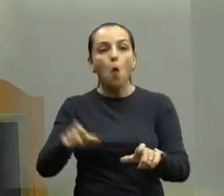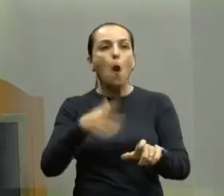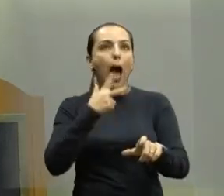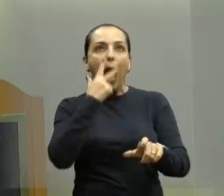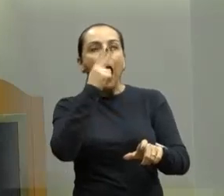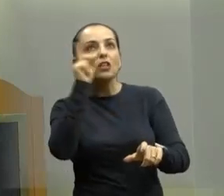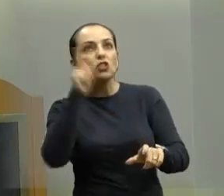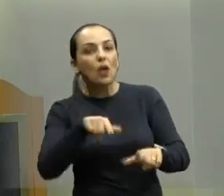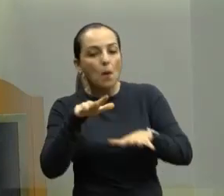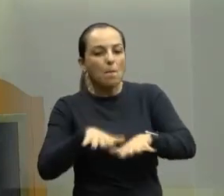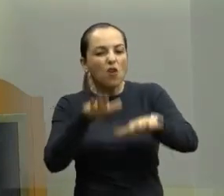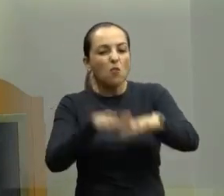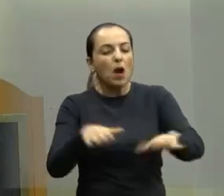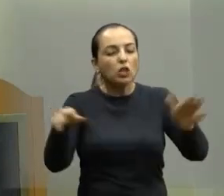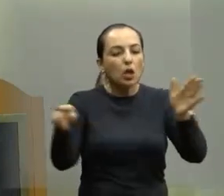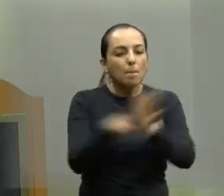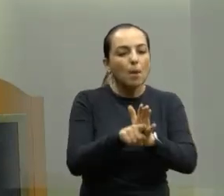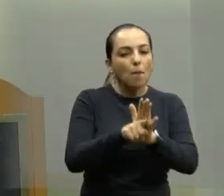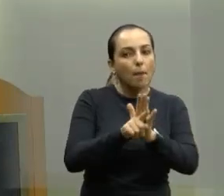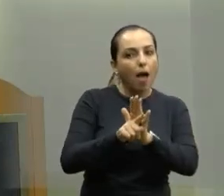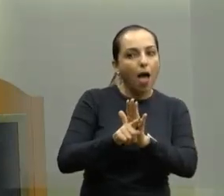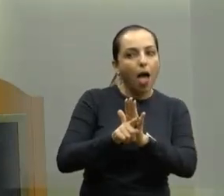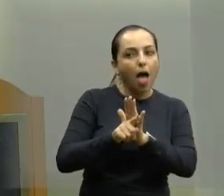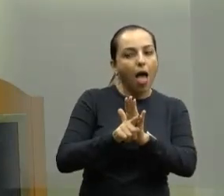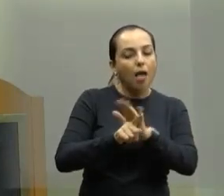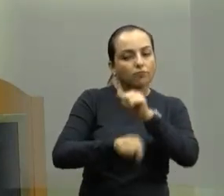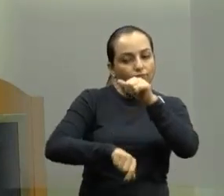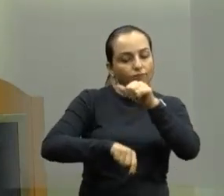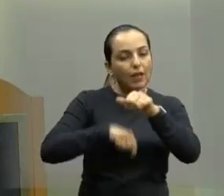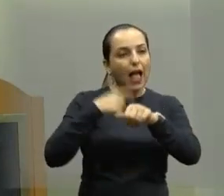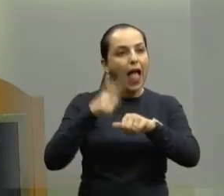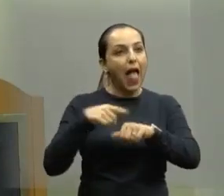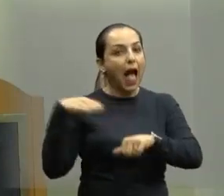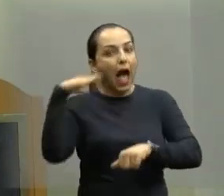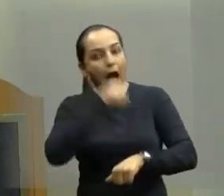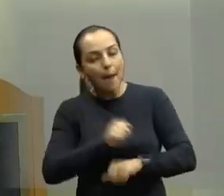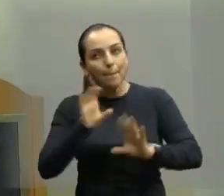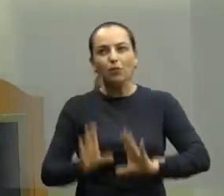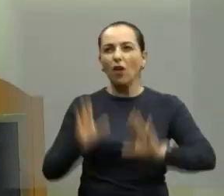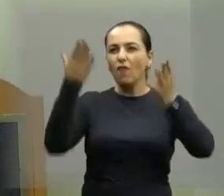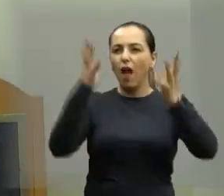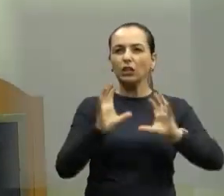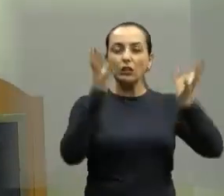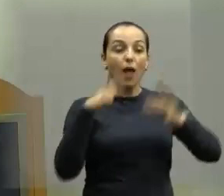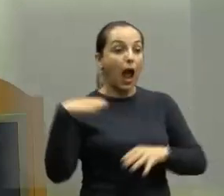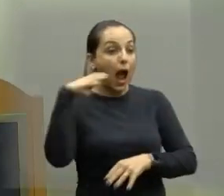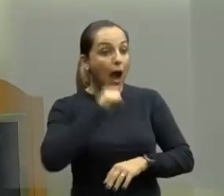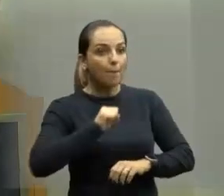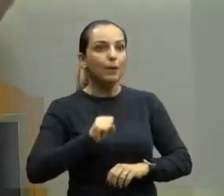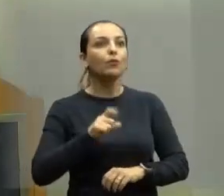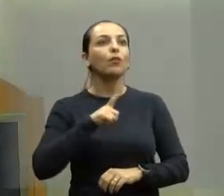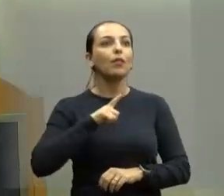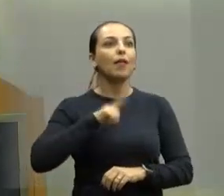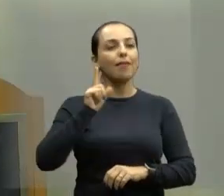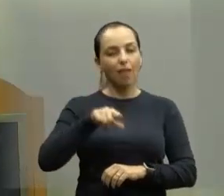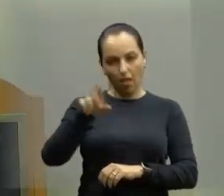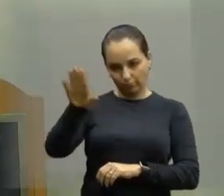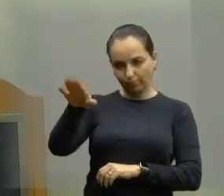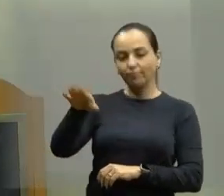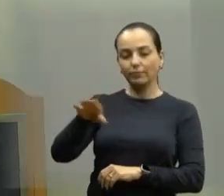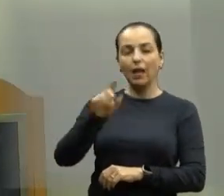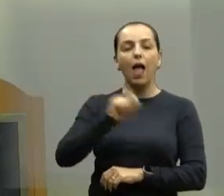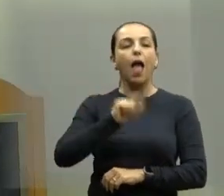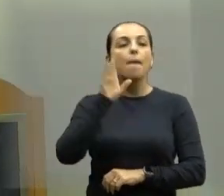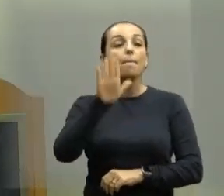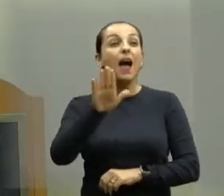acha separada ela se dava um dia para o outro né Tainara pessoal acho que a gente realiza um evento daquele tamanho de um dia para o outro né Didi é isso